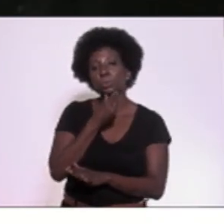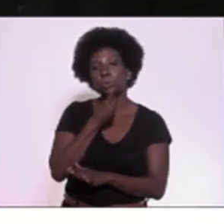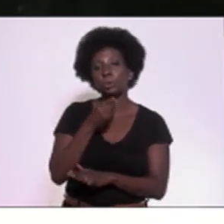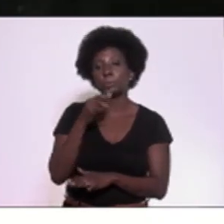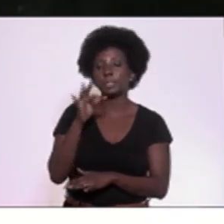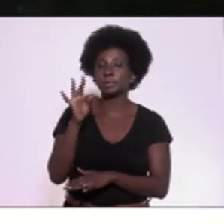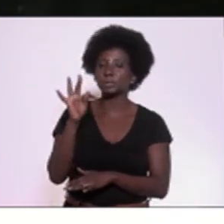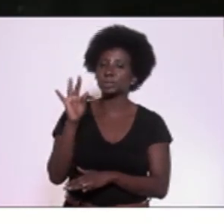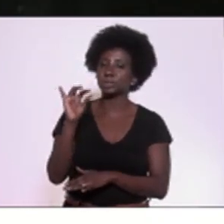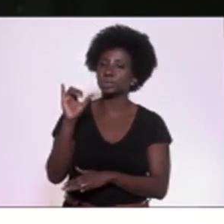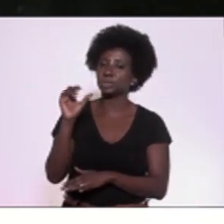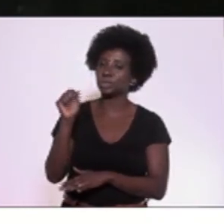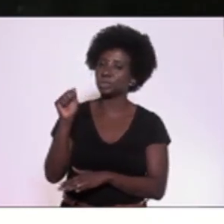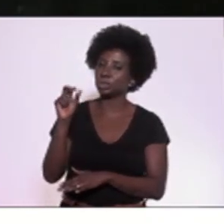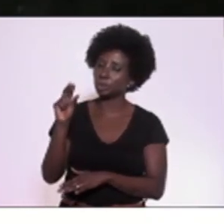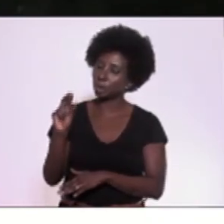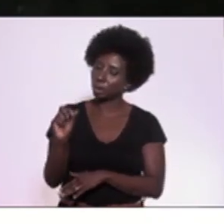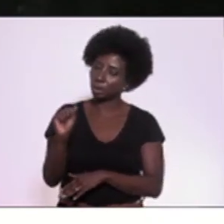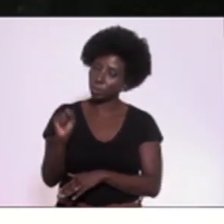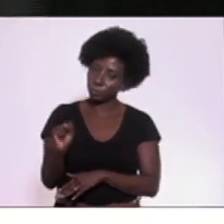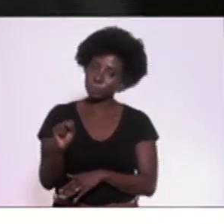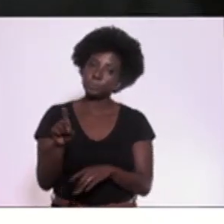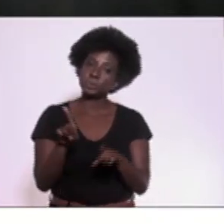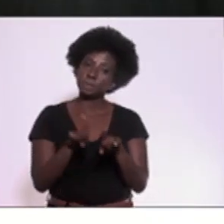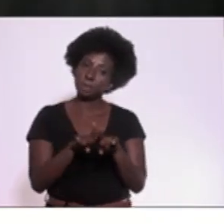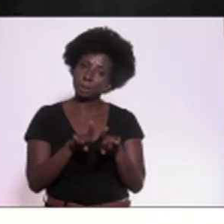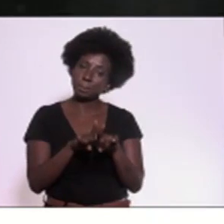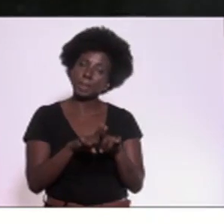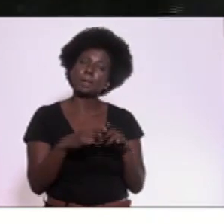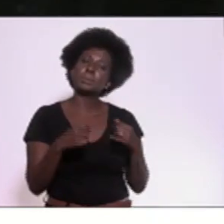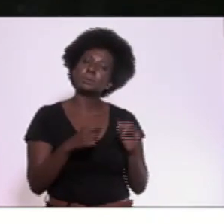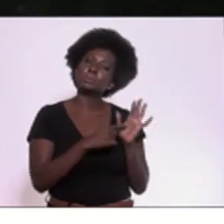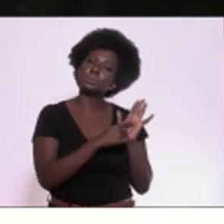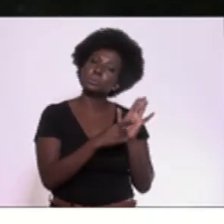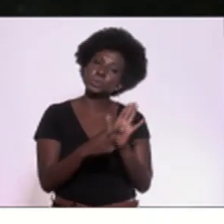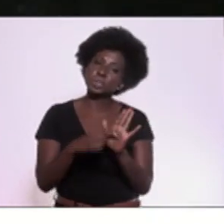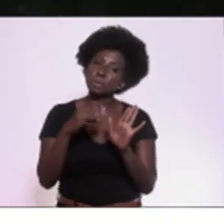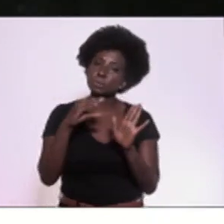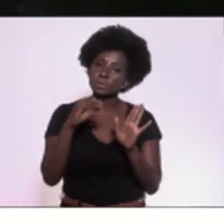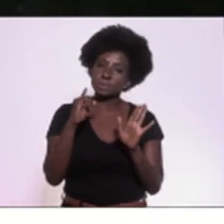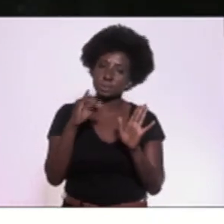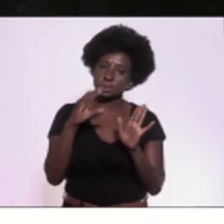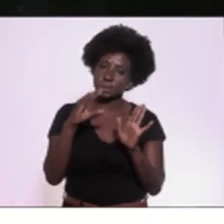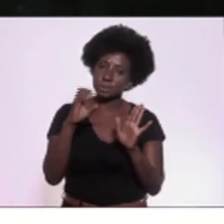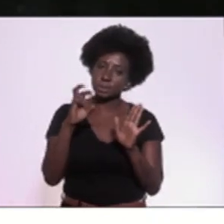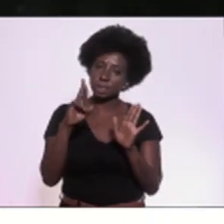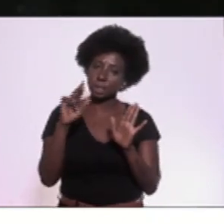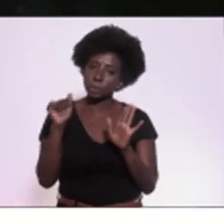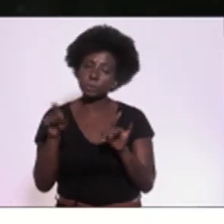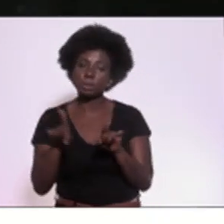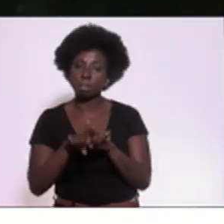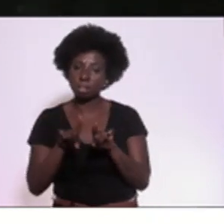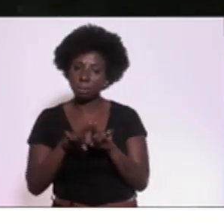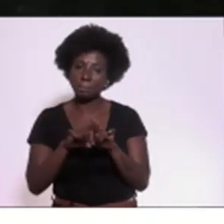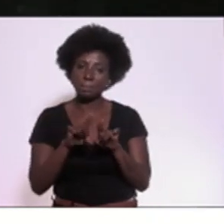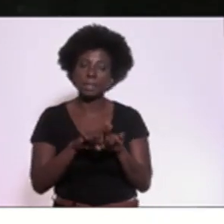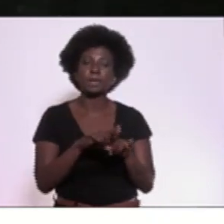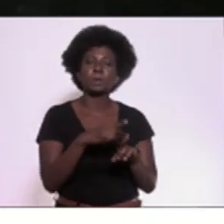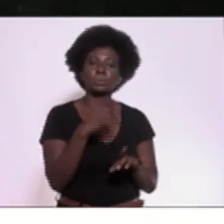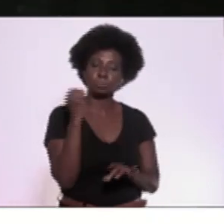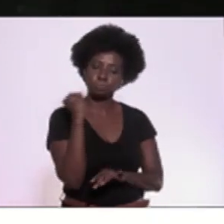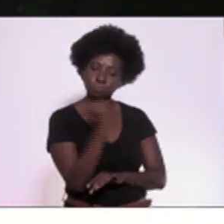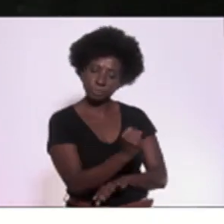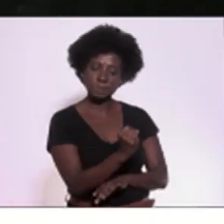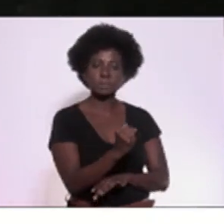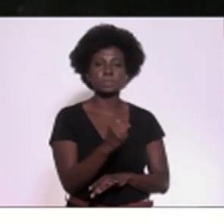Então, além de Cícero Guedes, precisamos falar do seu Tião, que teve a sua vida retirada nesse